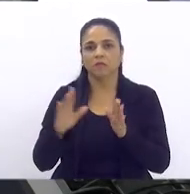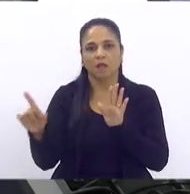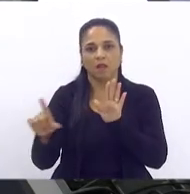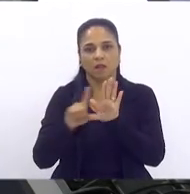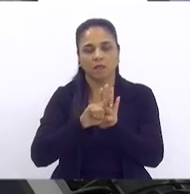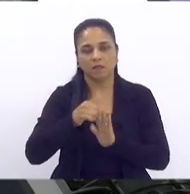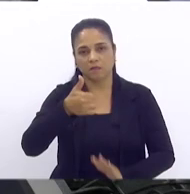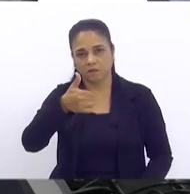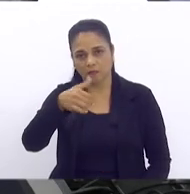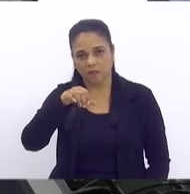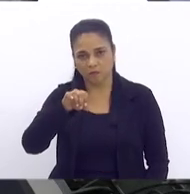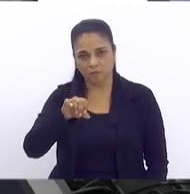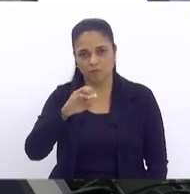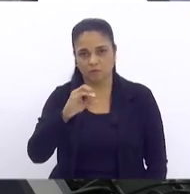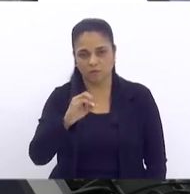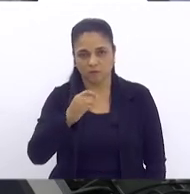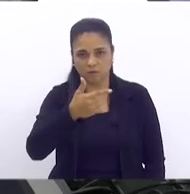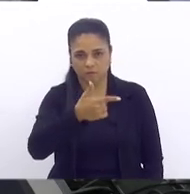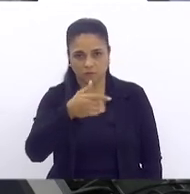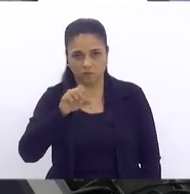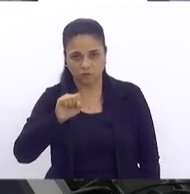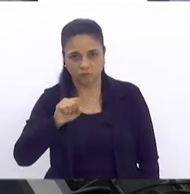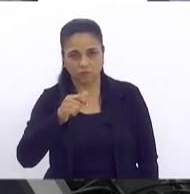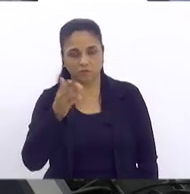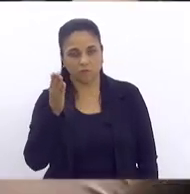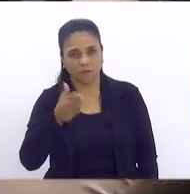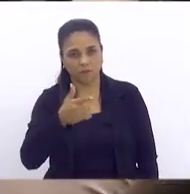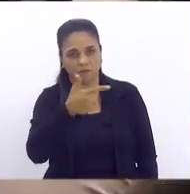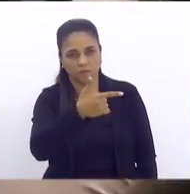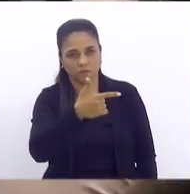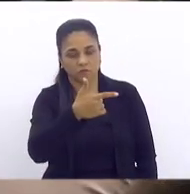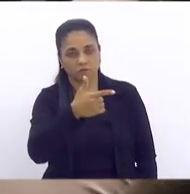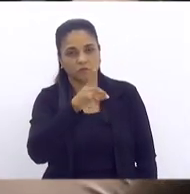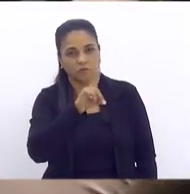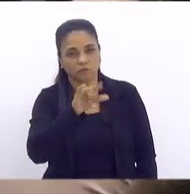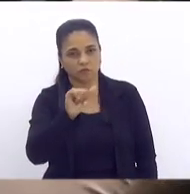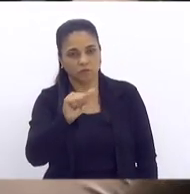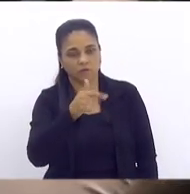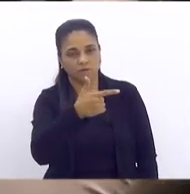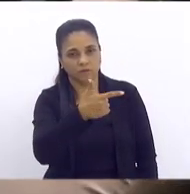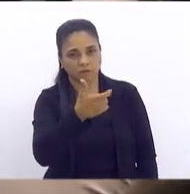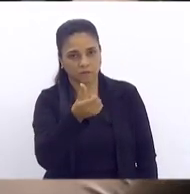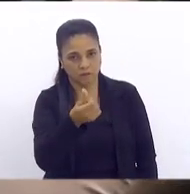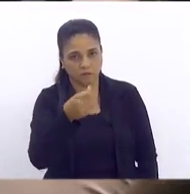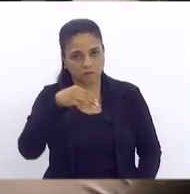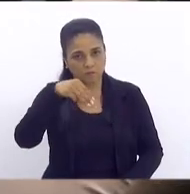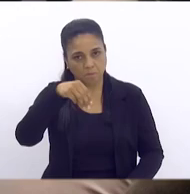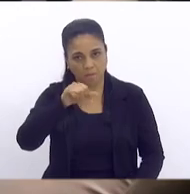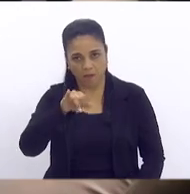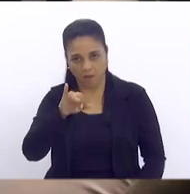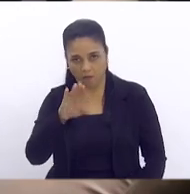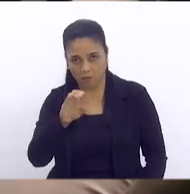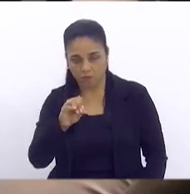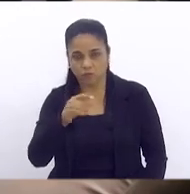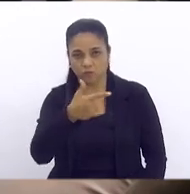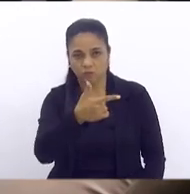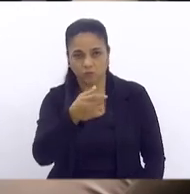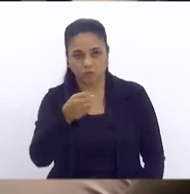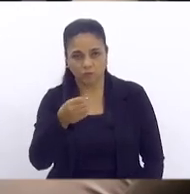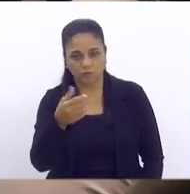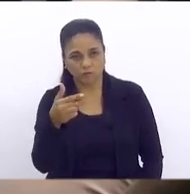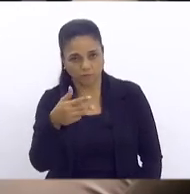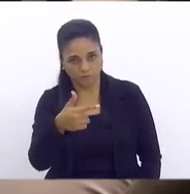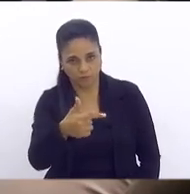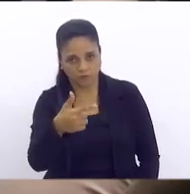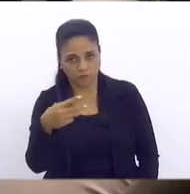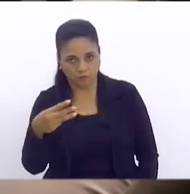número 10.028, de 26 de maio de 2023. Tá? E também é importante,